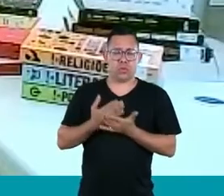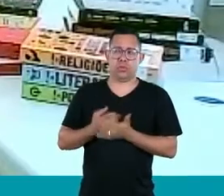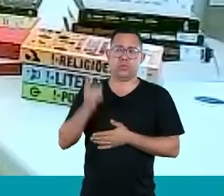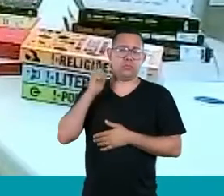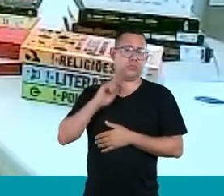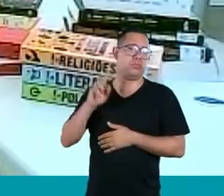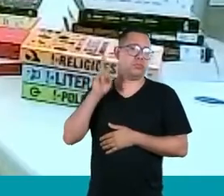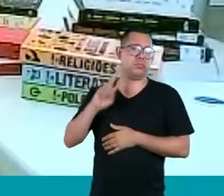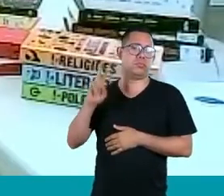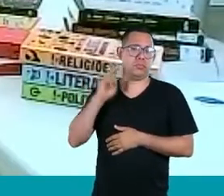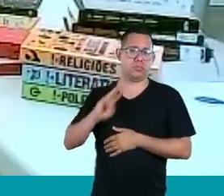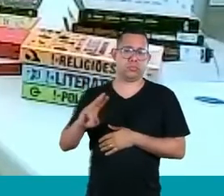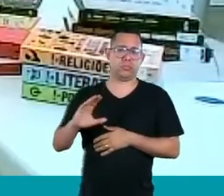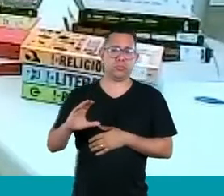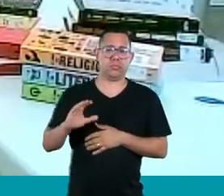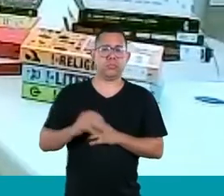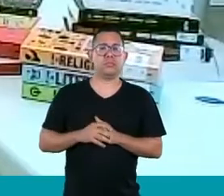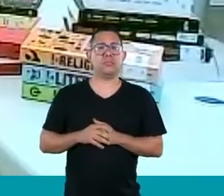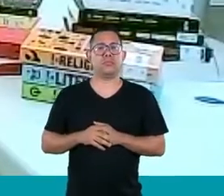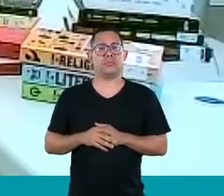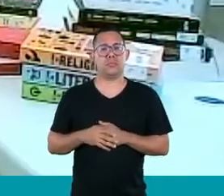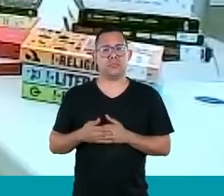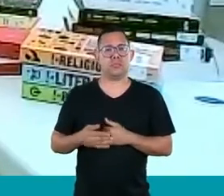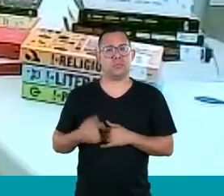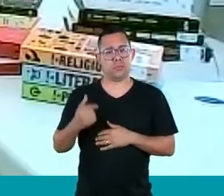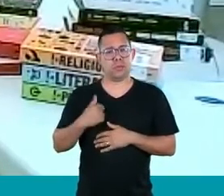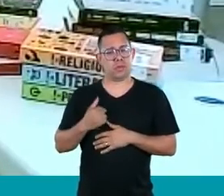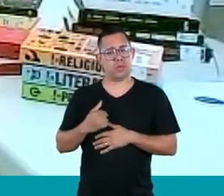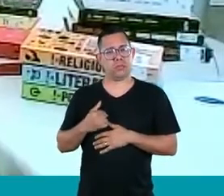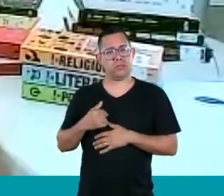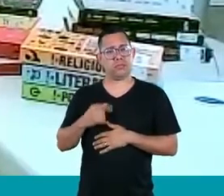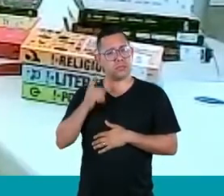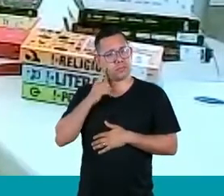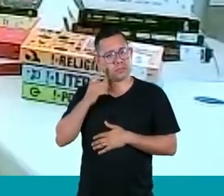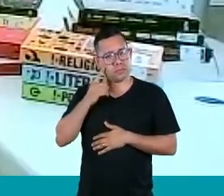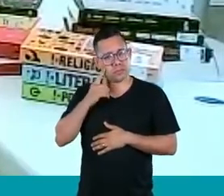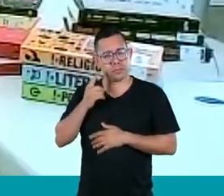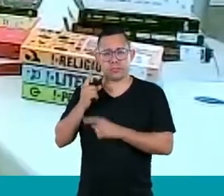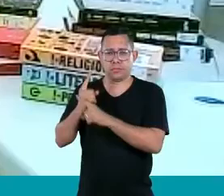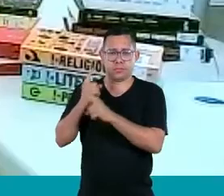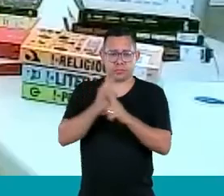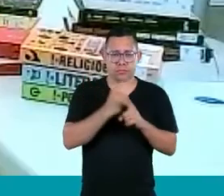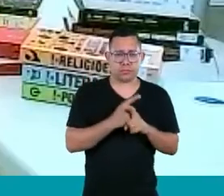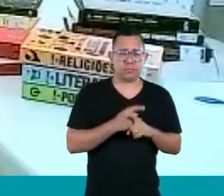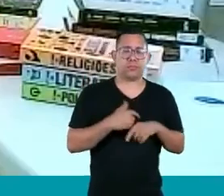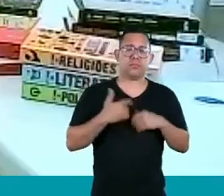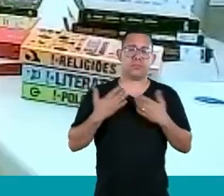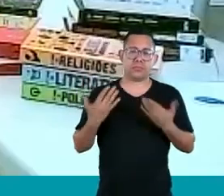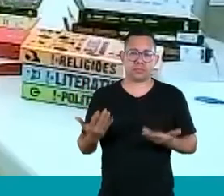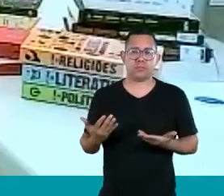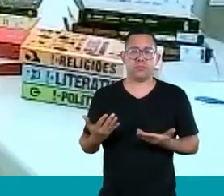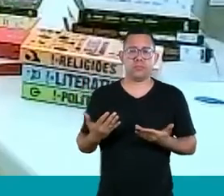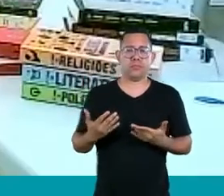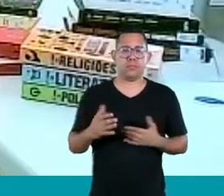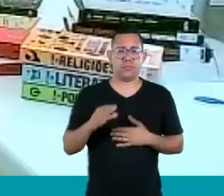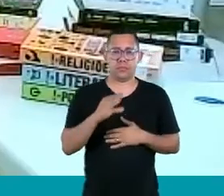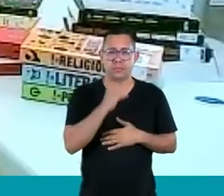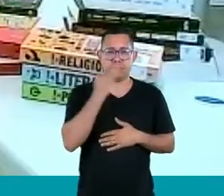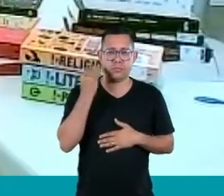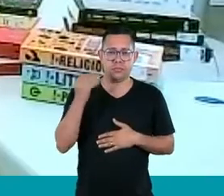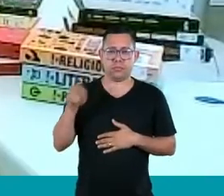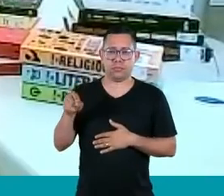país, sujeitos do qual convivo cotidianamente no meu trabalho. Sabemos, então, que a adolescência é uma fase